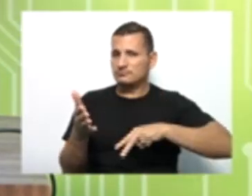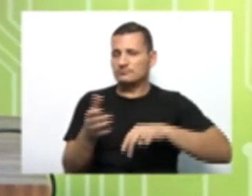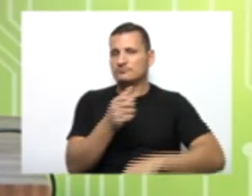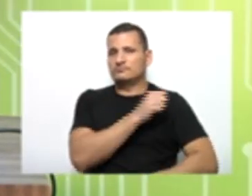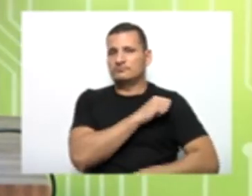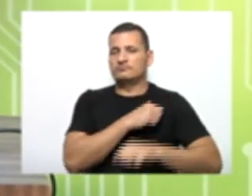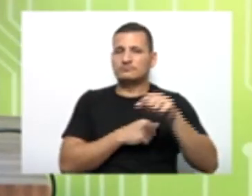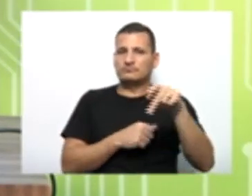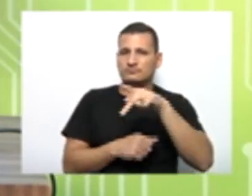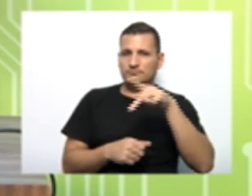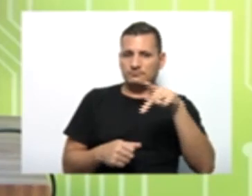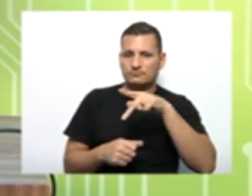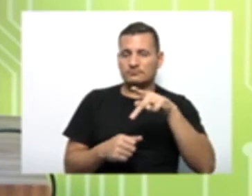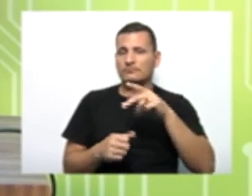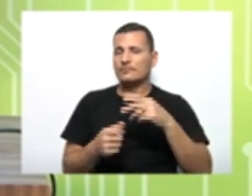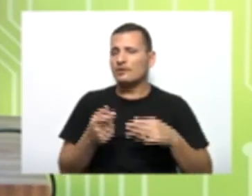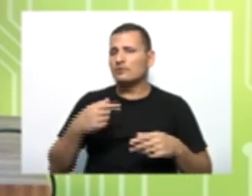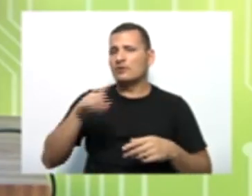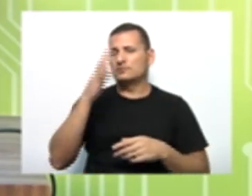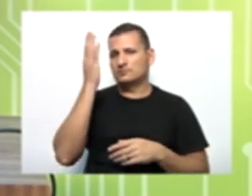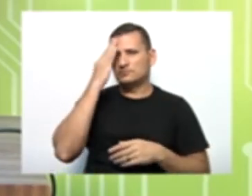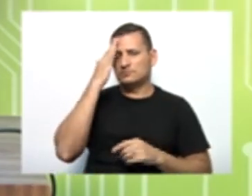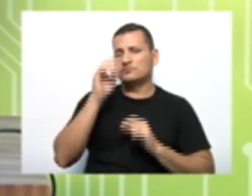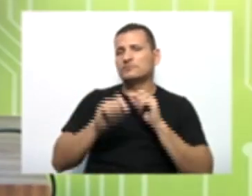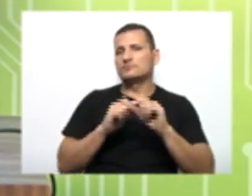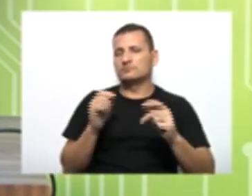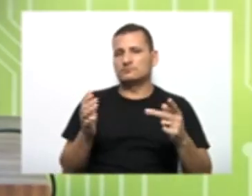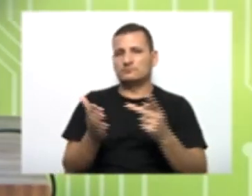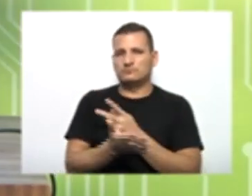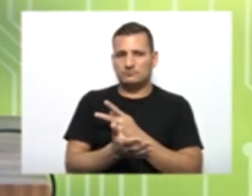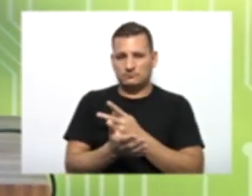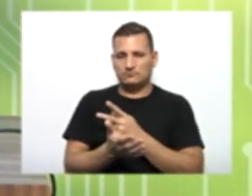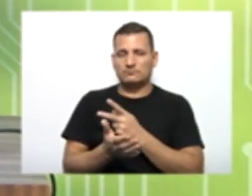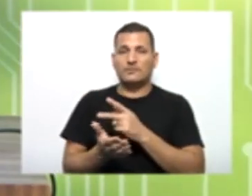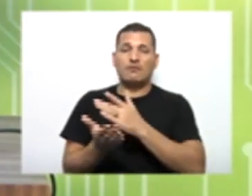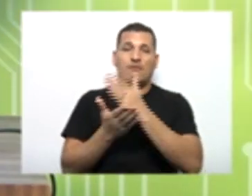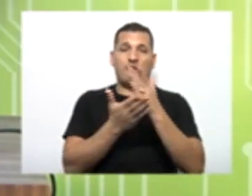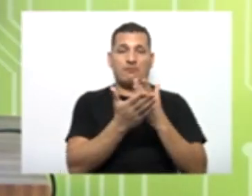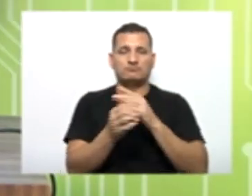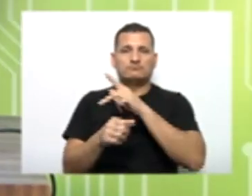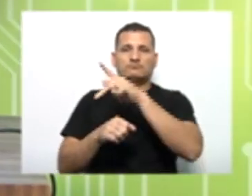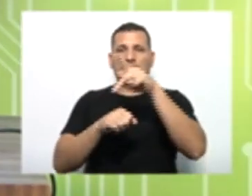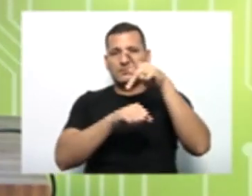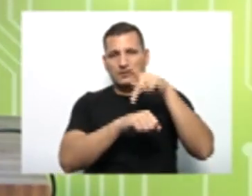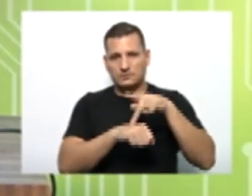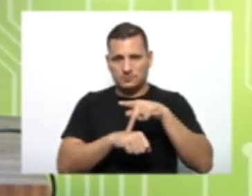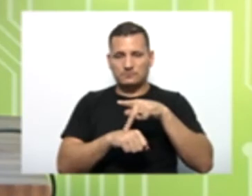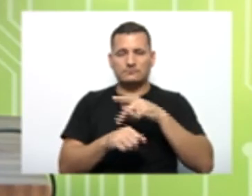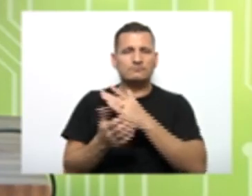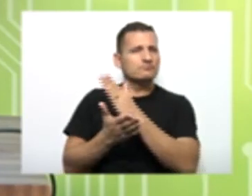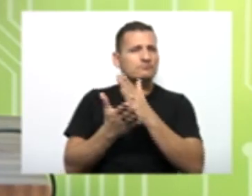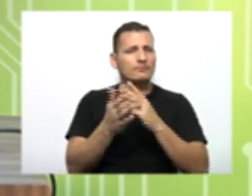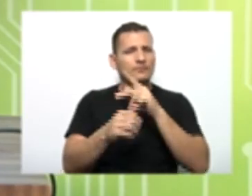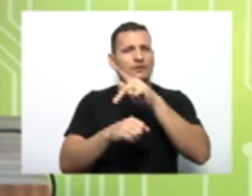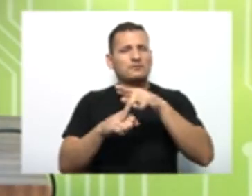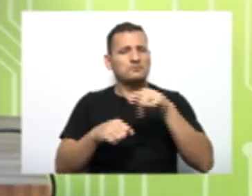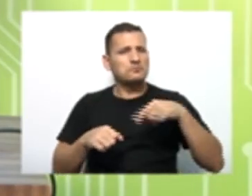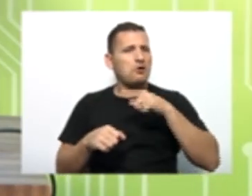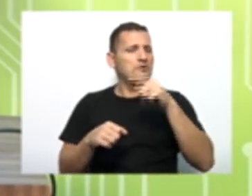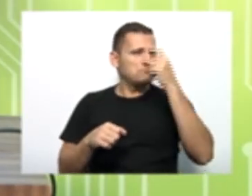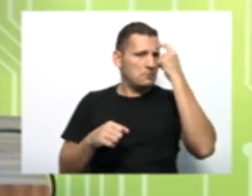as mulheres. Então, como vocês podem ver, o Brasil ainda possui muitos problemas que